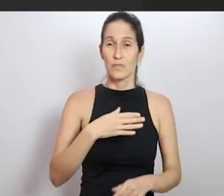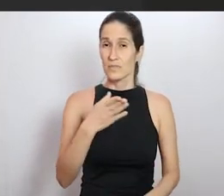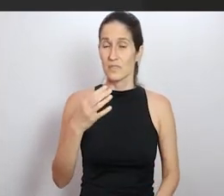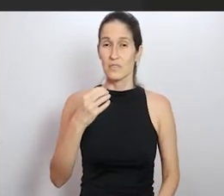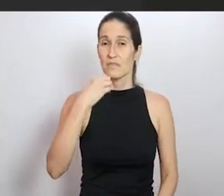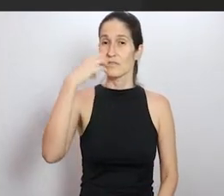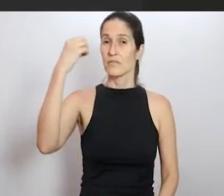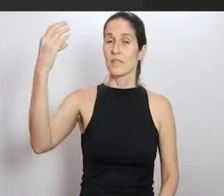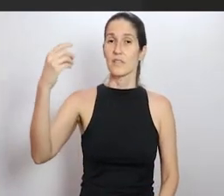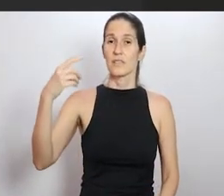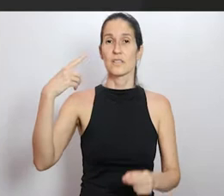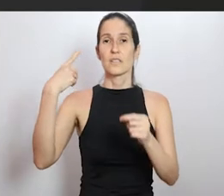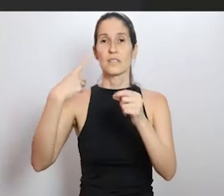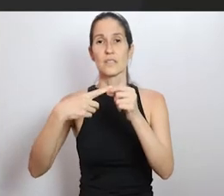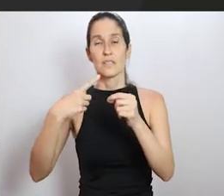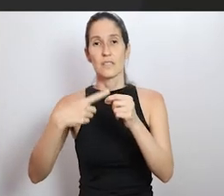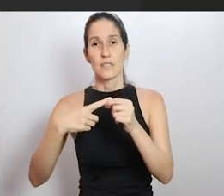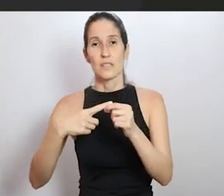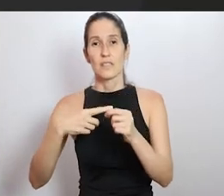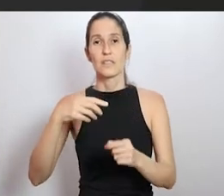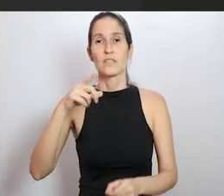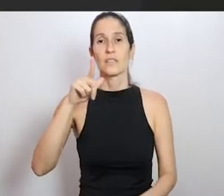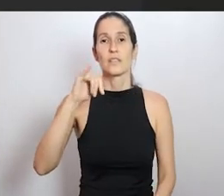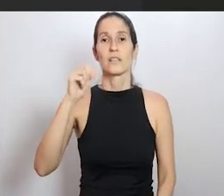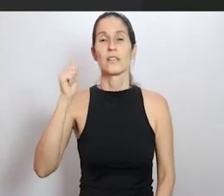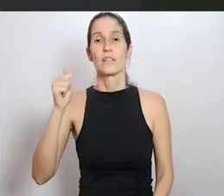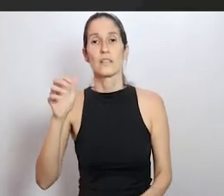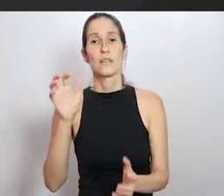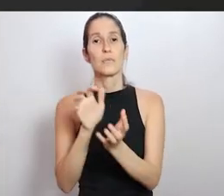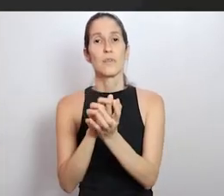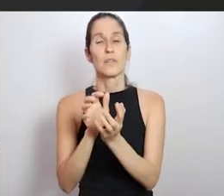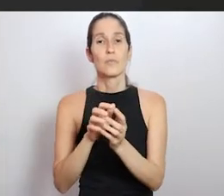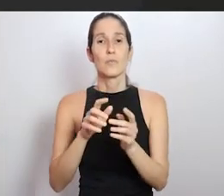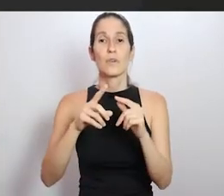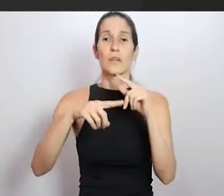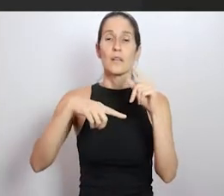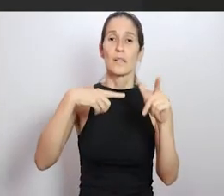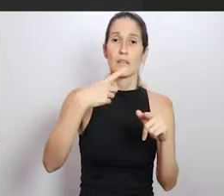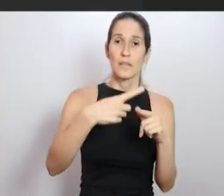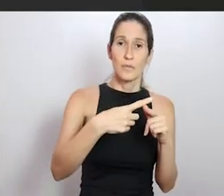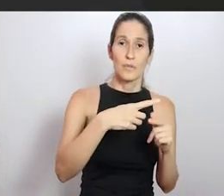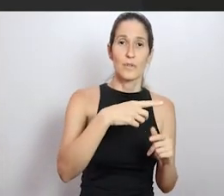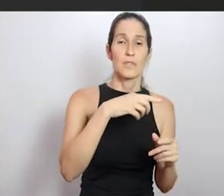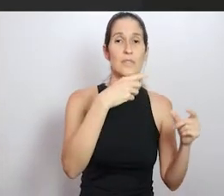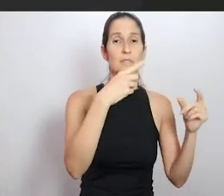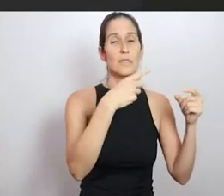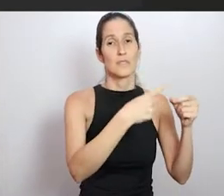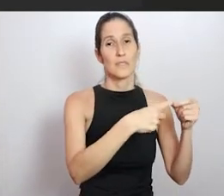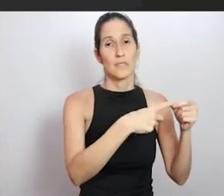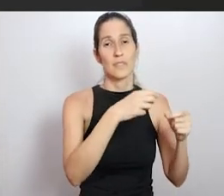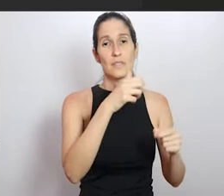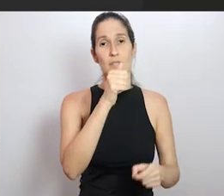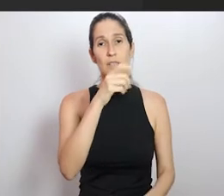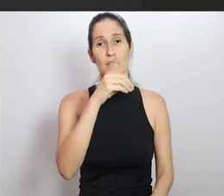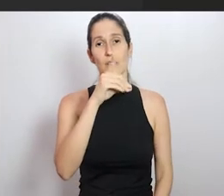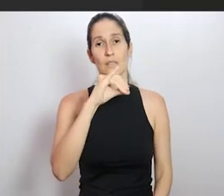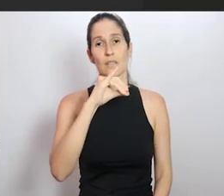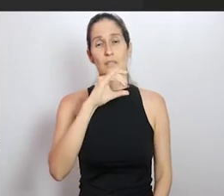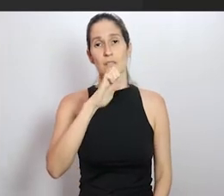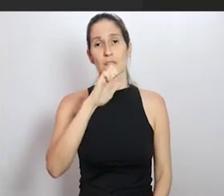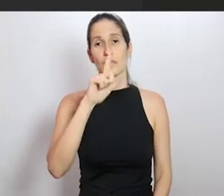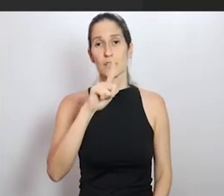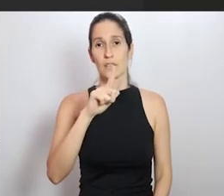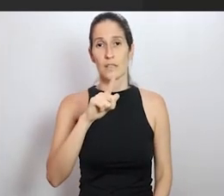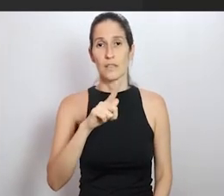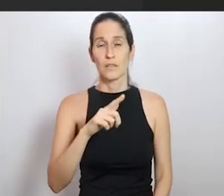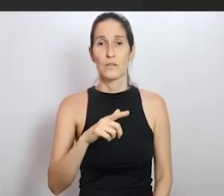mais especificamente aí, a região de Lia, e vai para a região de Adiel, que é no mesmo estado,